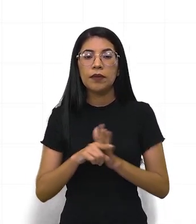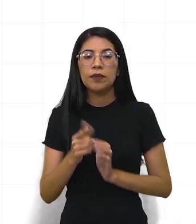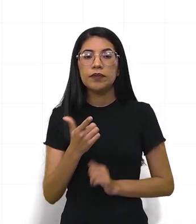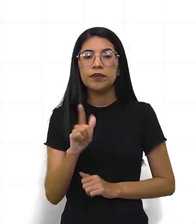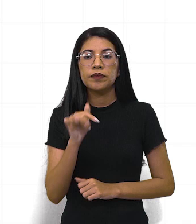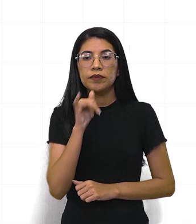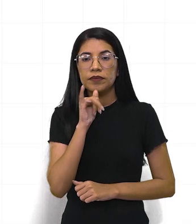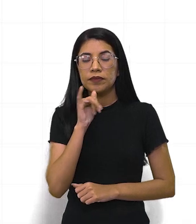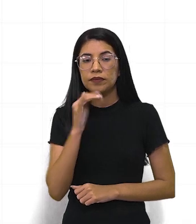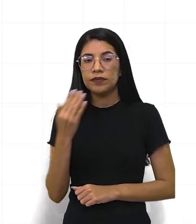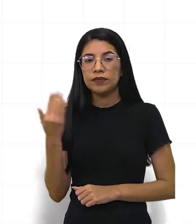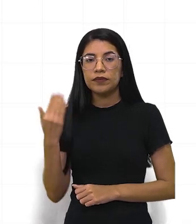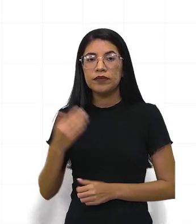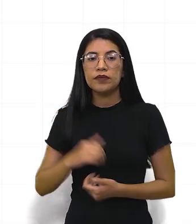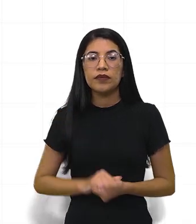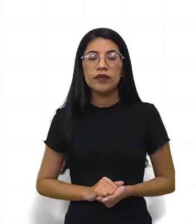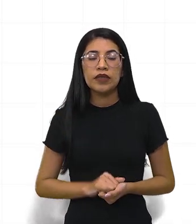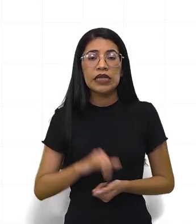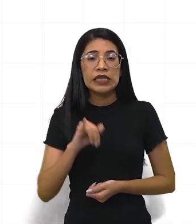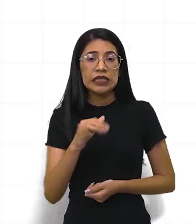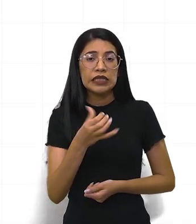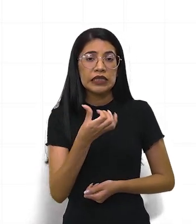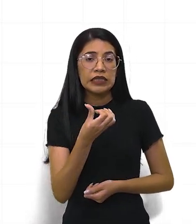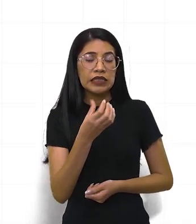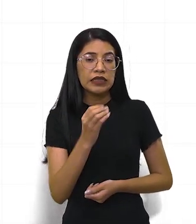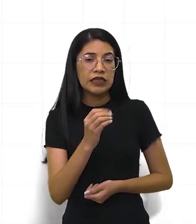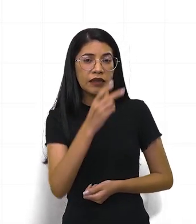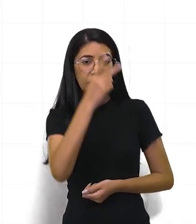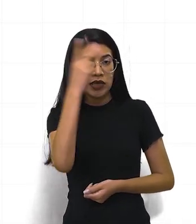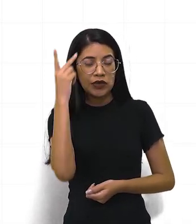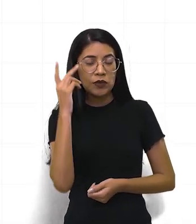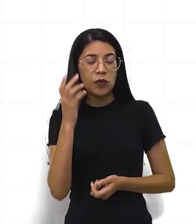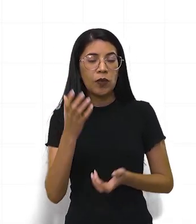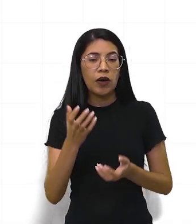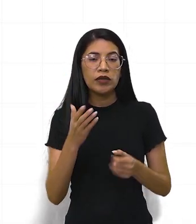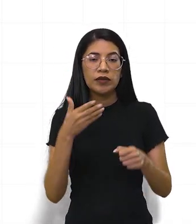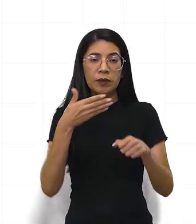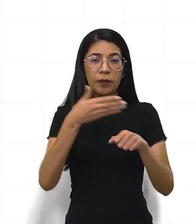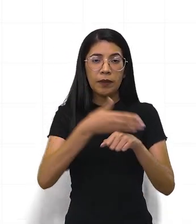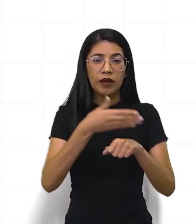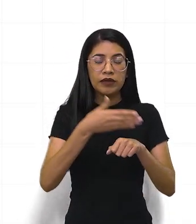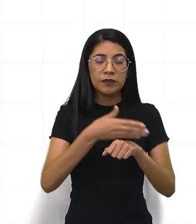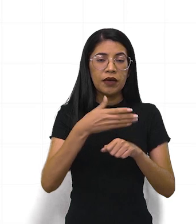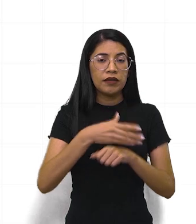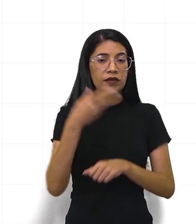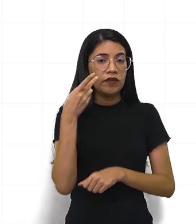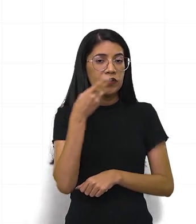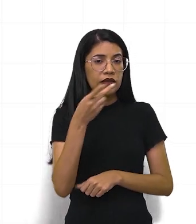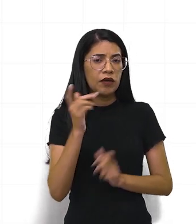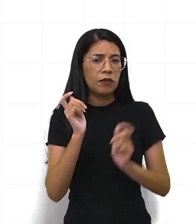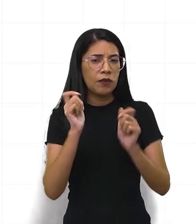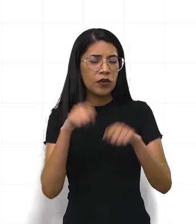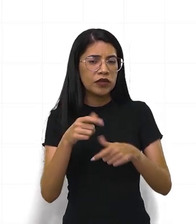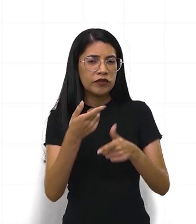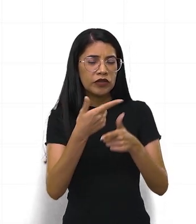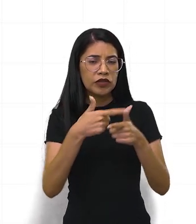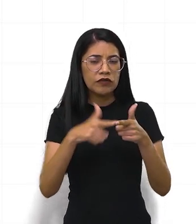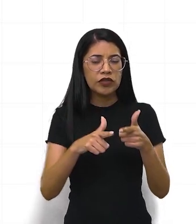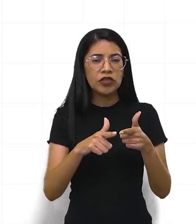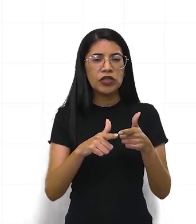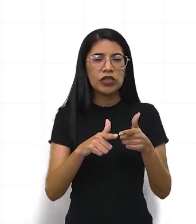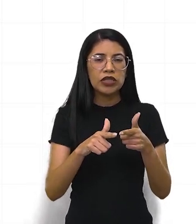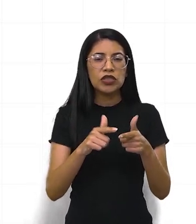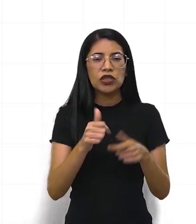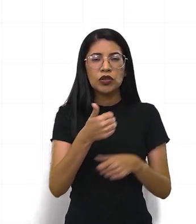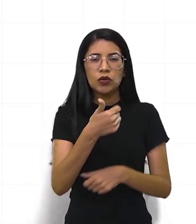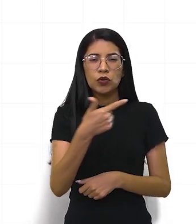cartela. Se 60 pessoas quiserem formar grupos para realizar a visita, será possível que fiquem divididas em grupos de